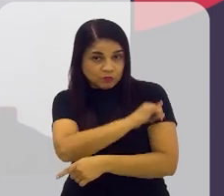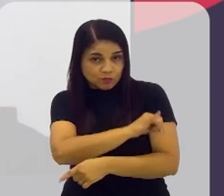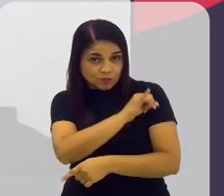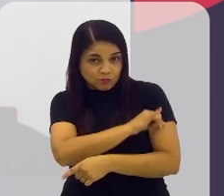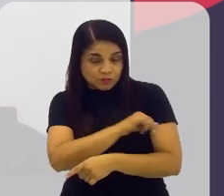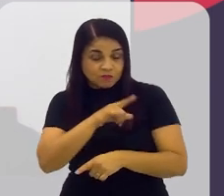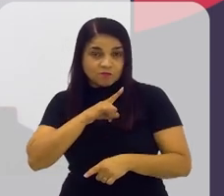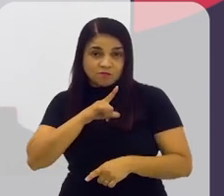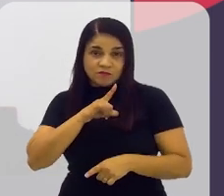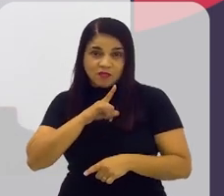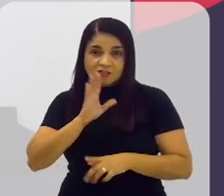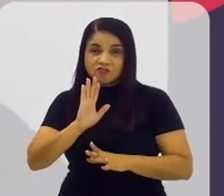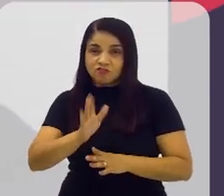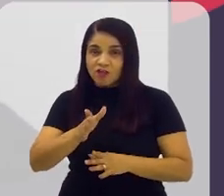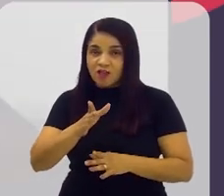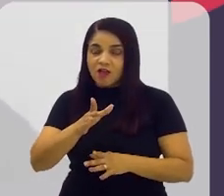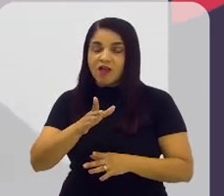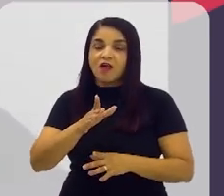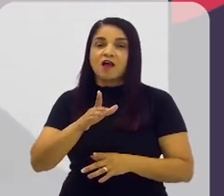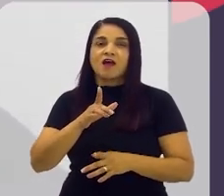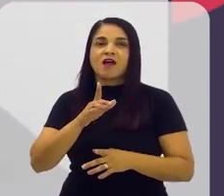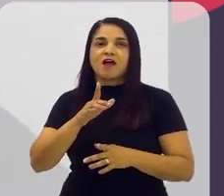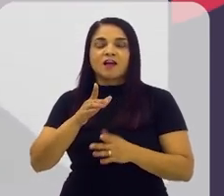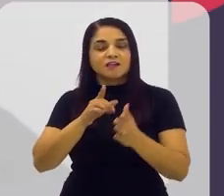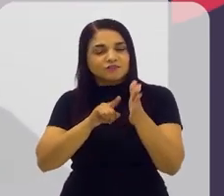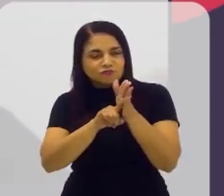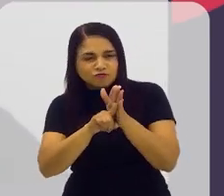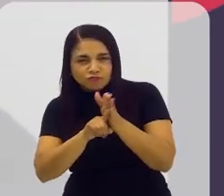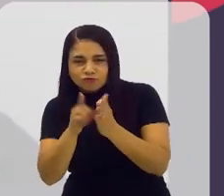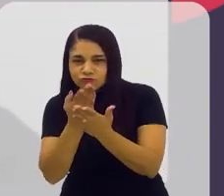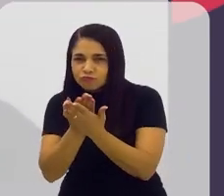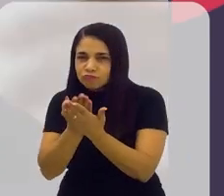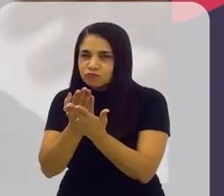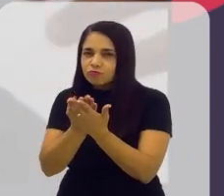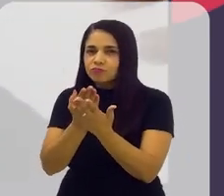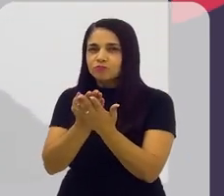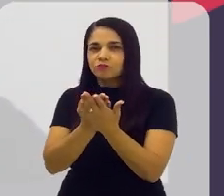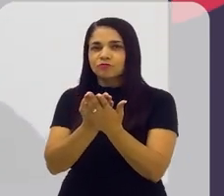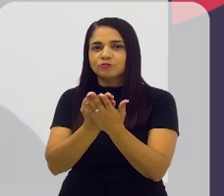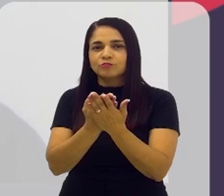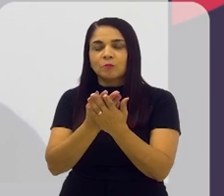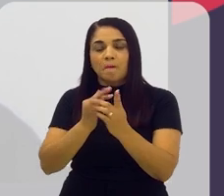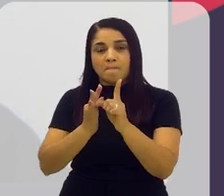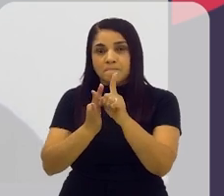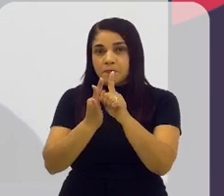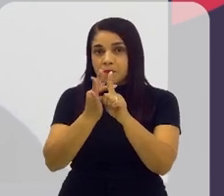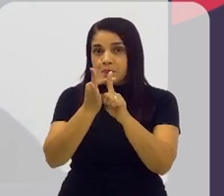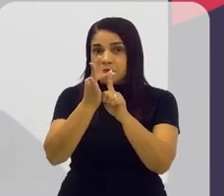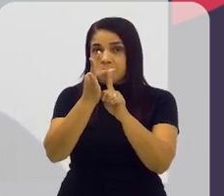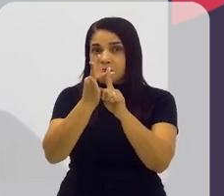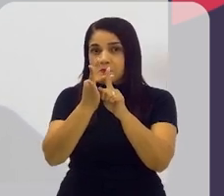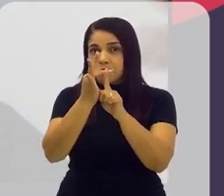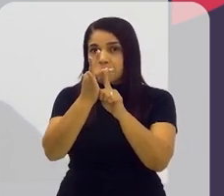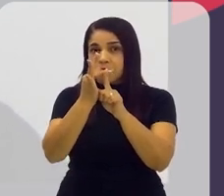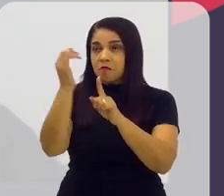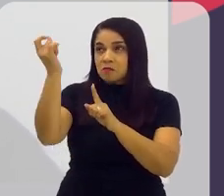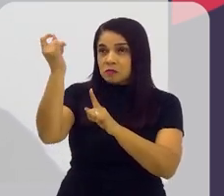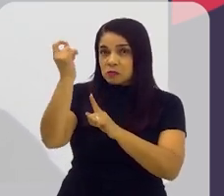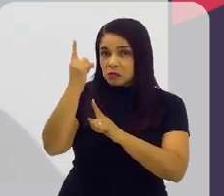de Janeiro, onde se tem já estudos, né, prevendo condições de maiores temperaturas,